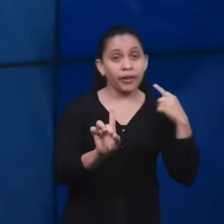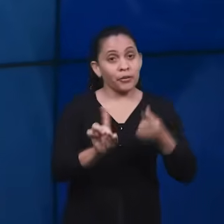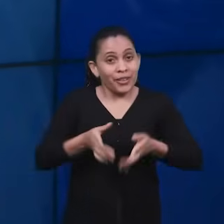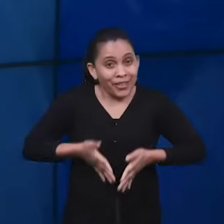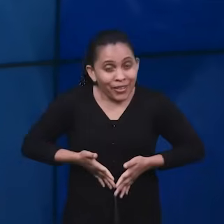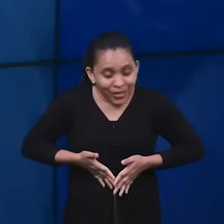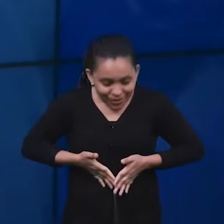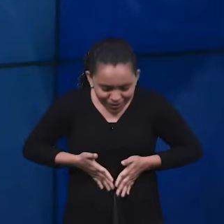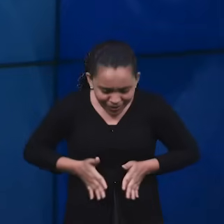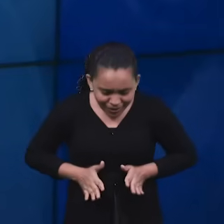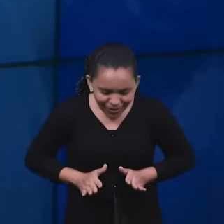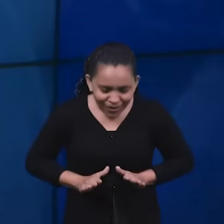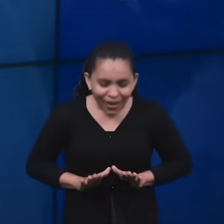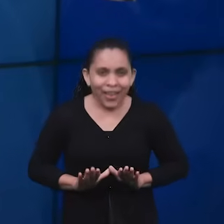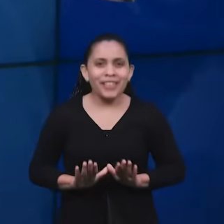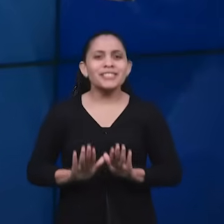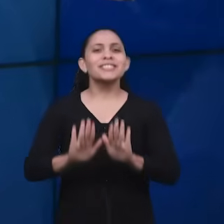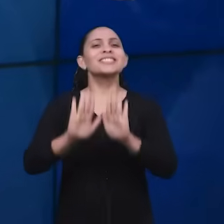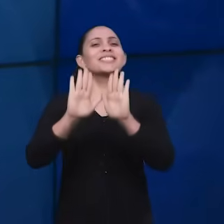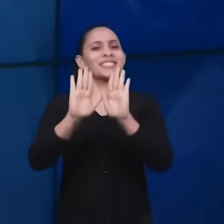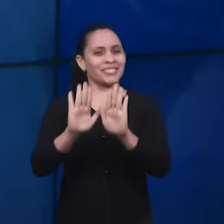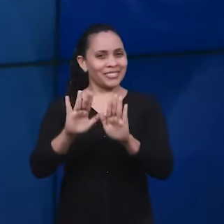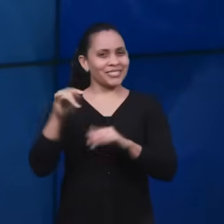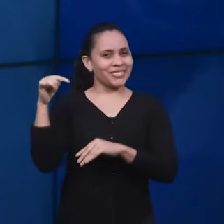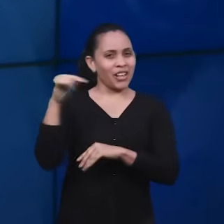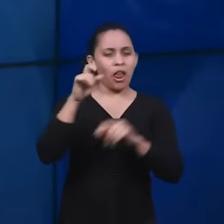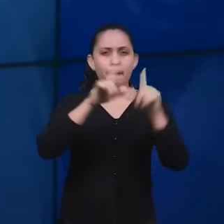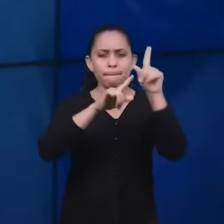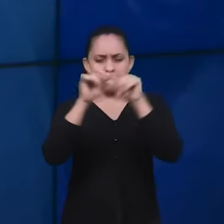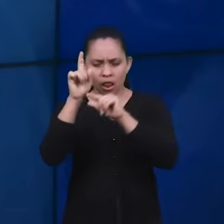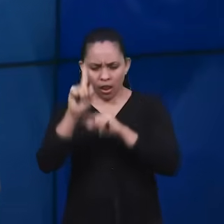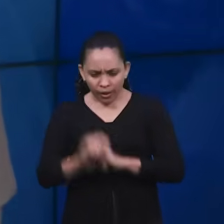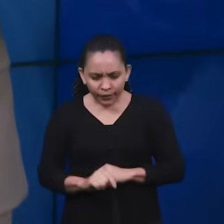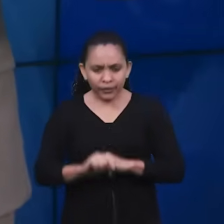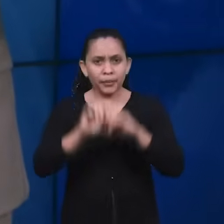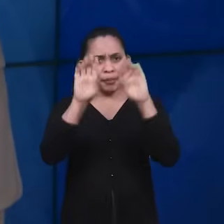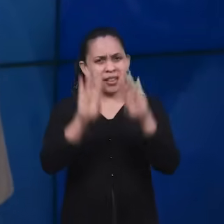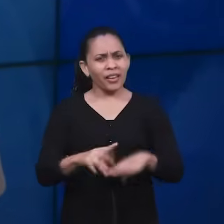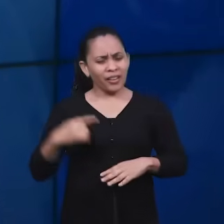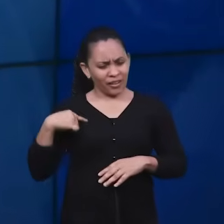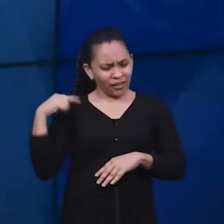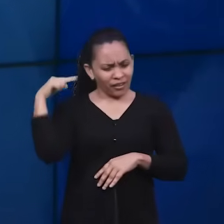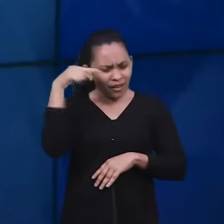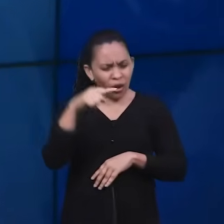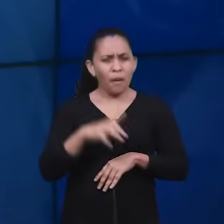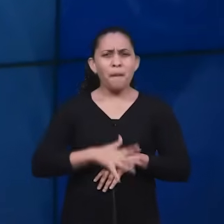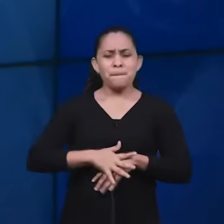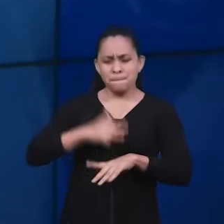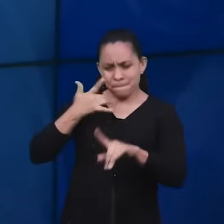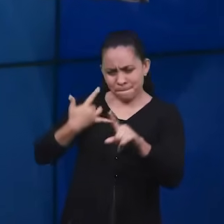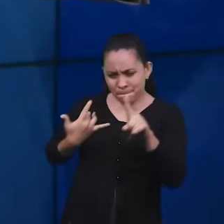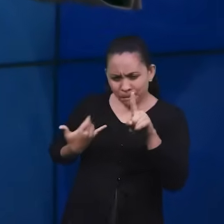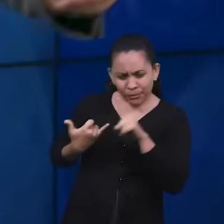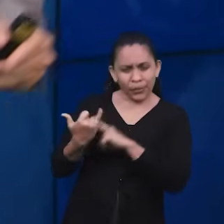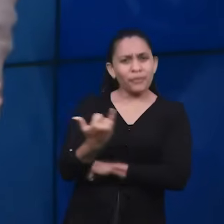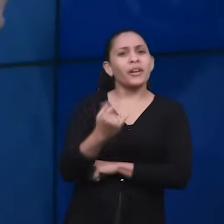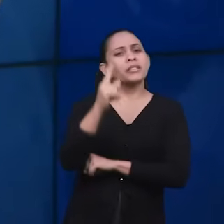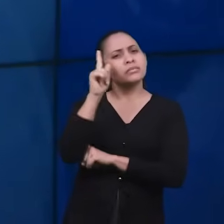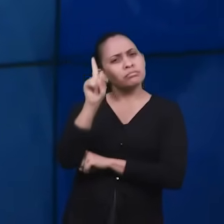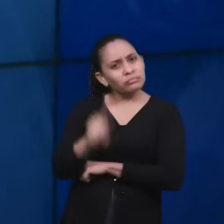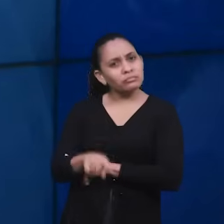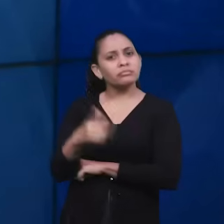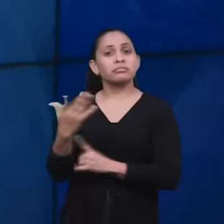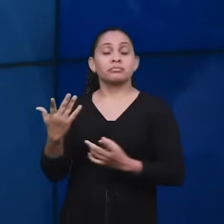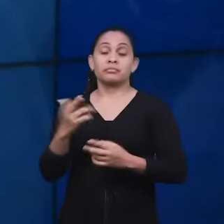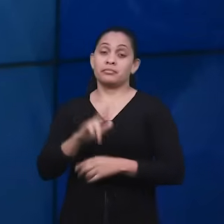nasceu em Belém, na manjedoura, aquele que foi o profeta da Galileia, ele foi homem, mas